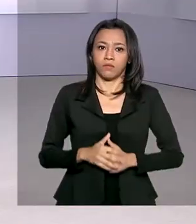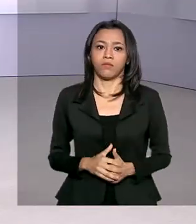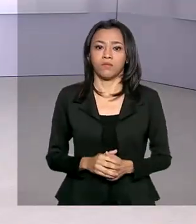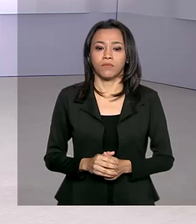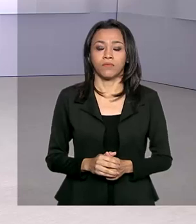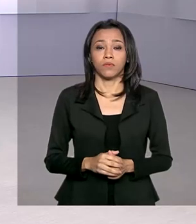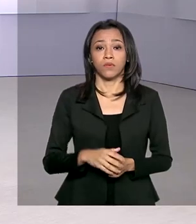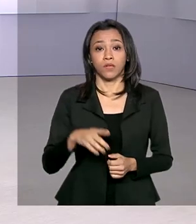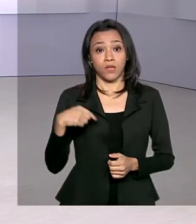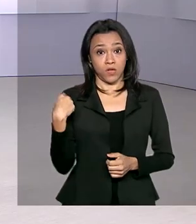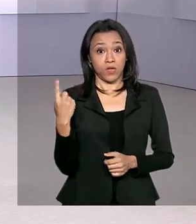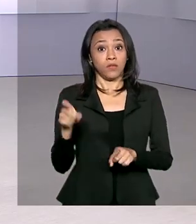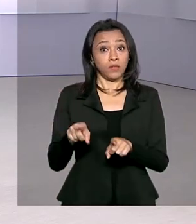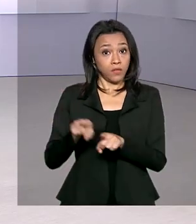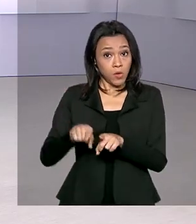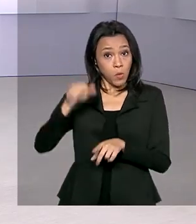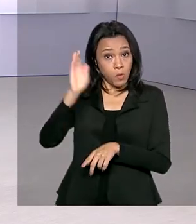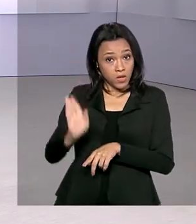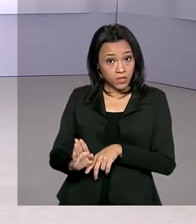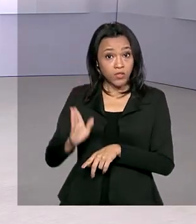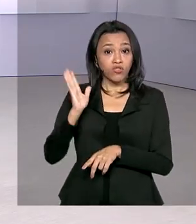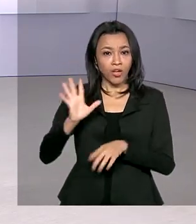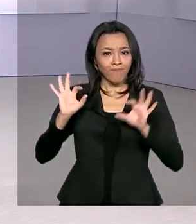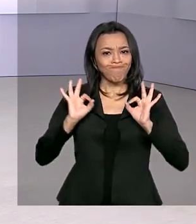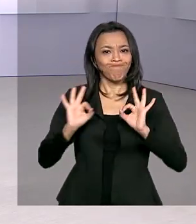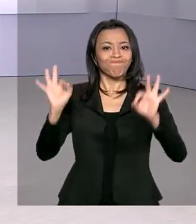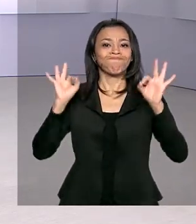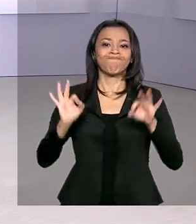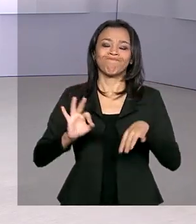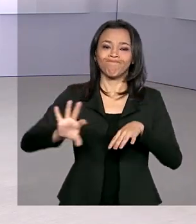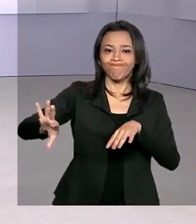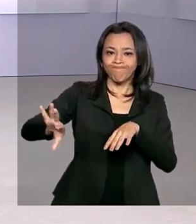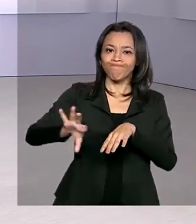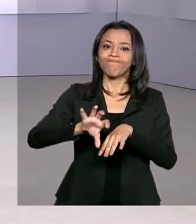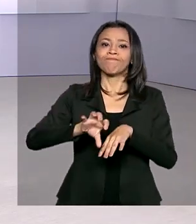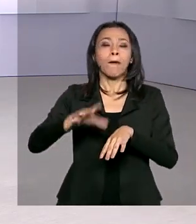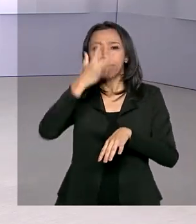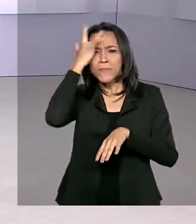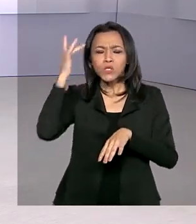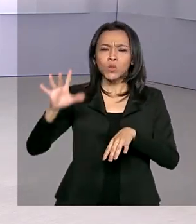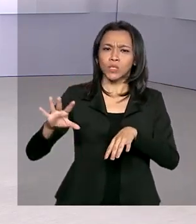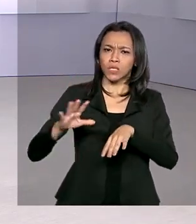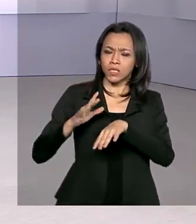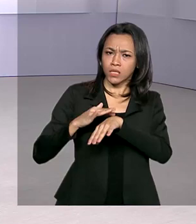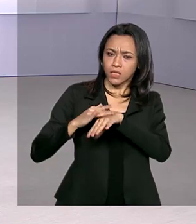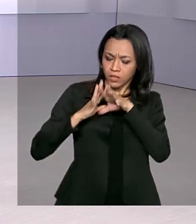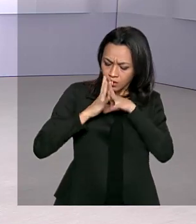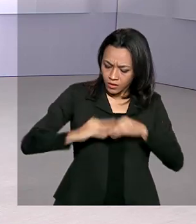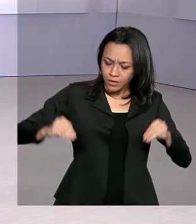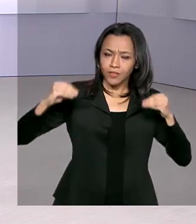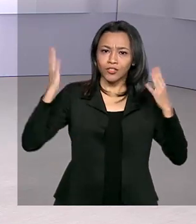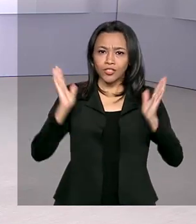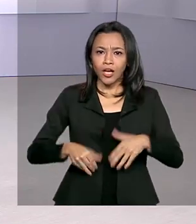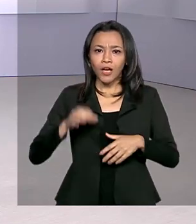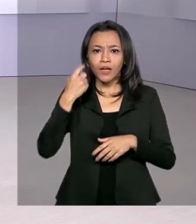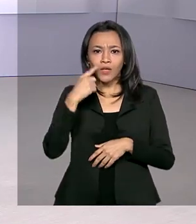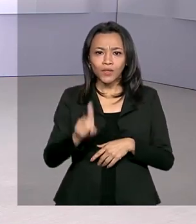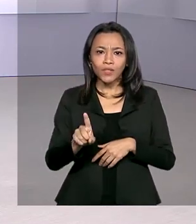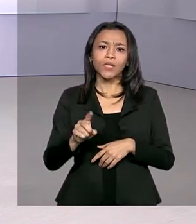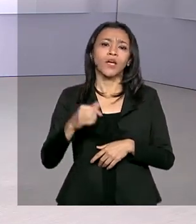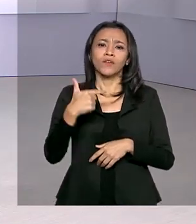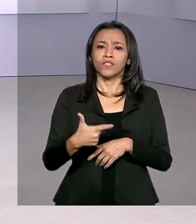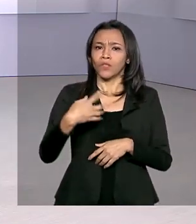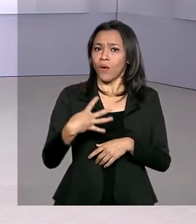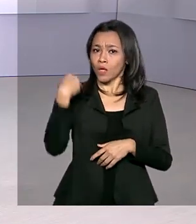O Brasil confirmou nesta quinta-feira o maior número de pessoas recuperadas do coronavírus em um dia. Nas últimas